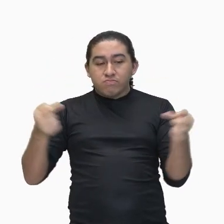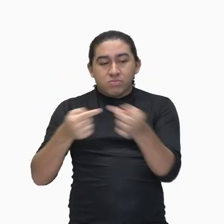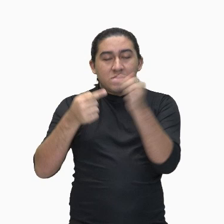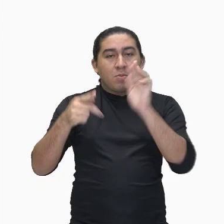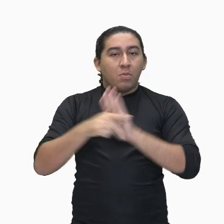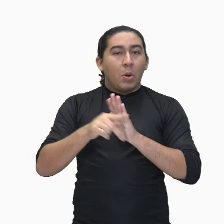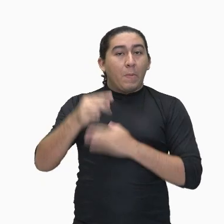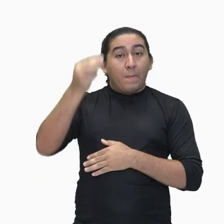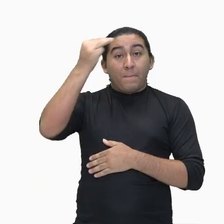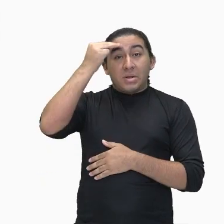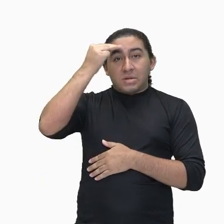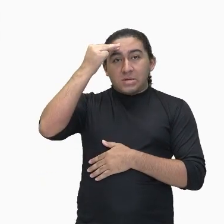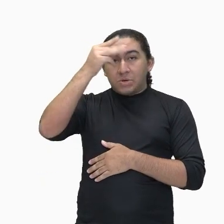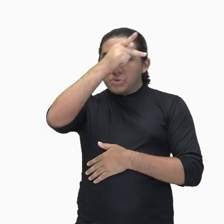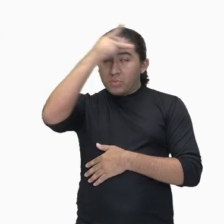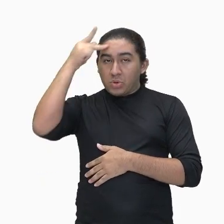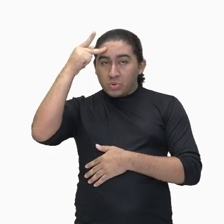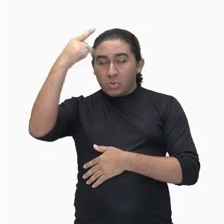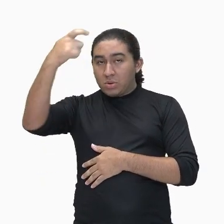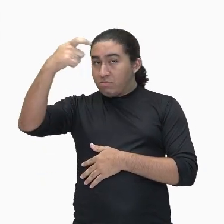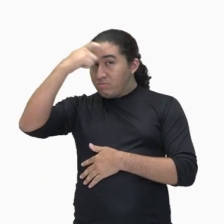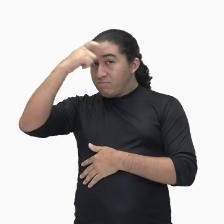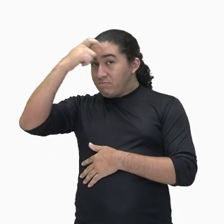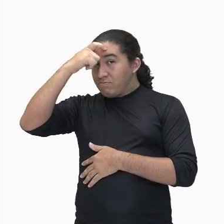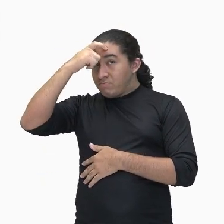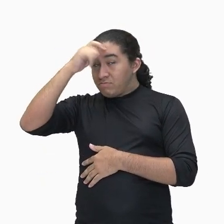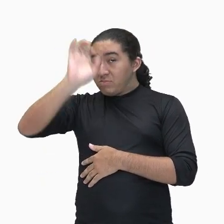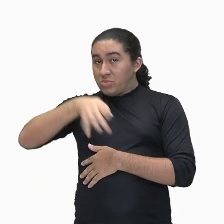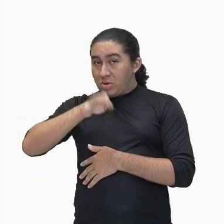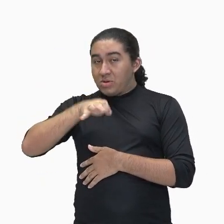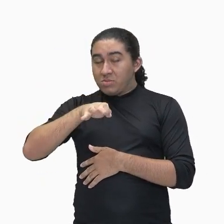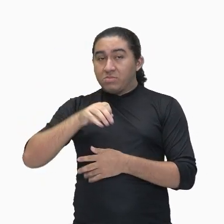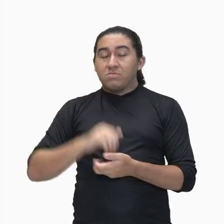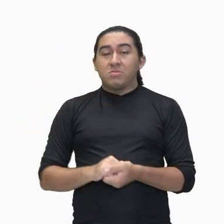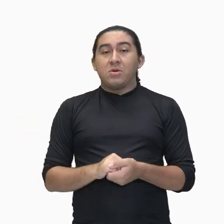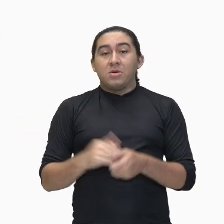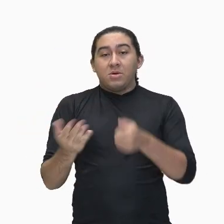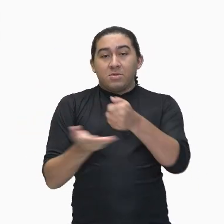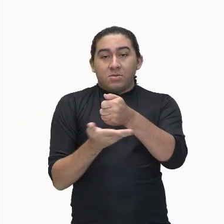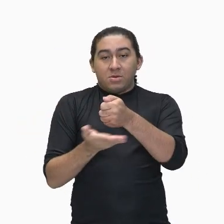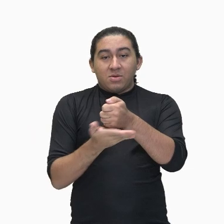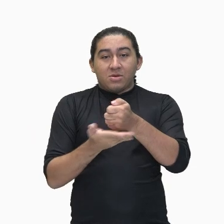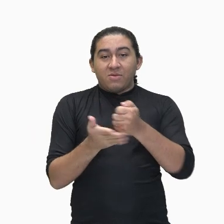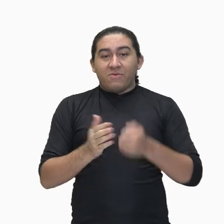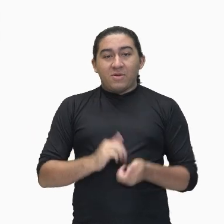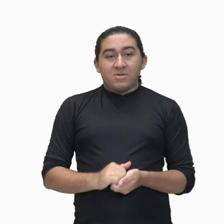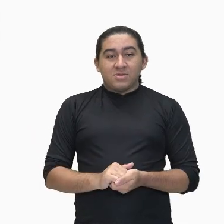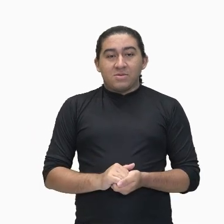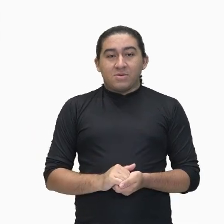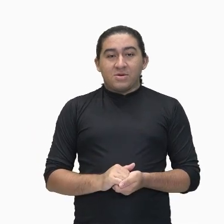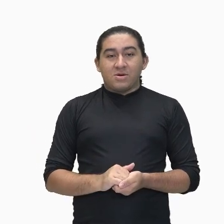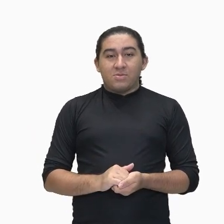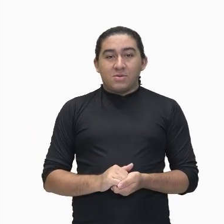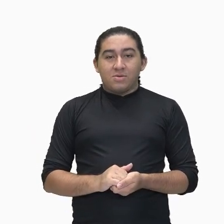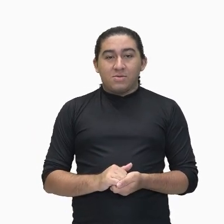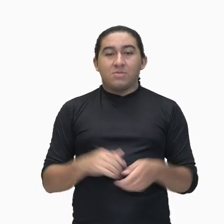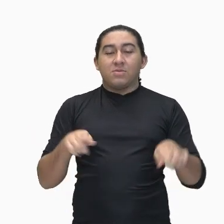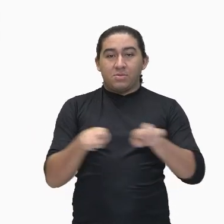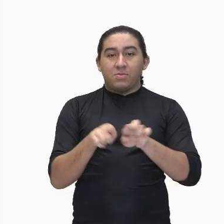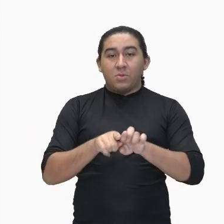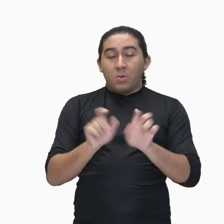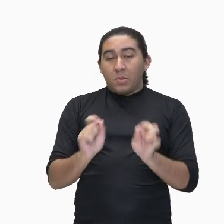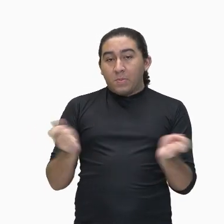baseado no intelecto, no cognitivo do ser humano. Então, é uma conquista. Então, tem que ser